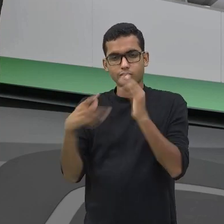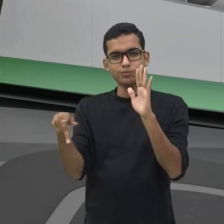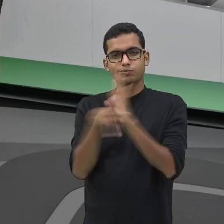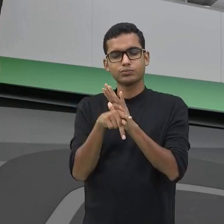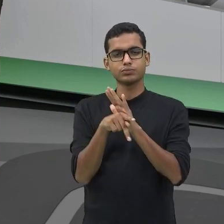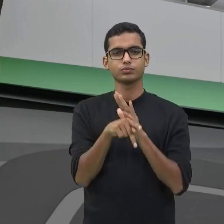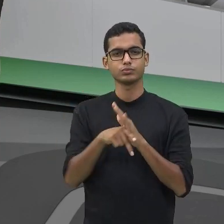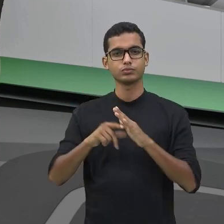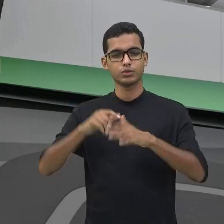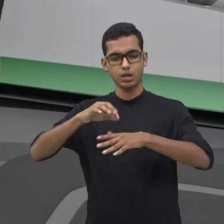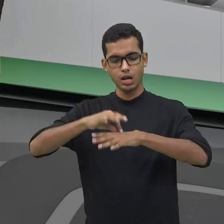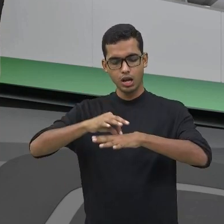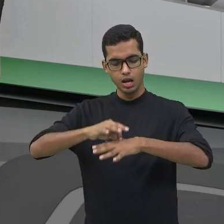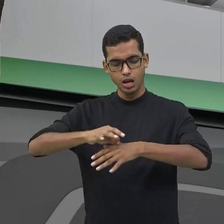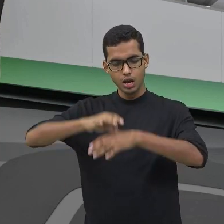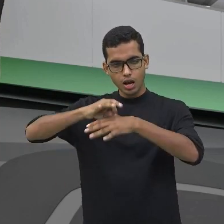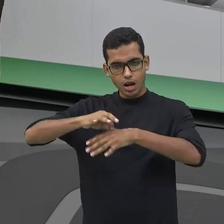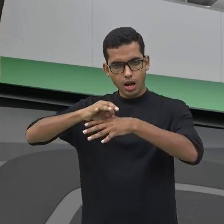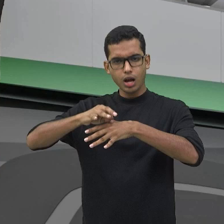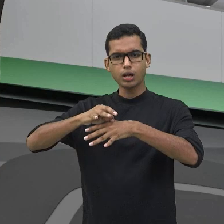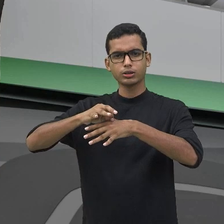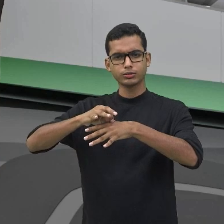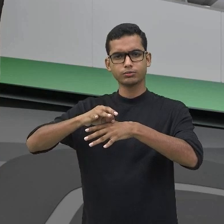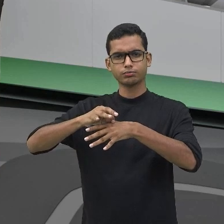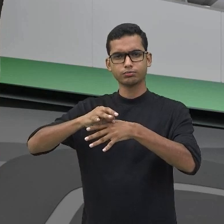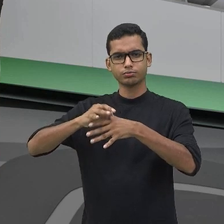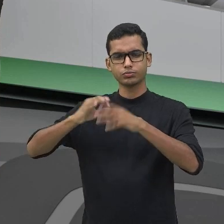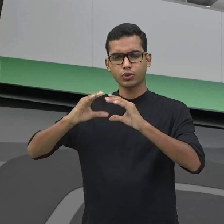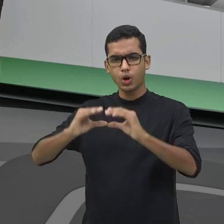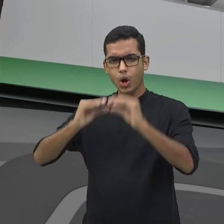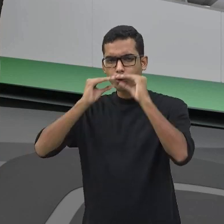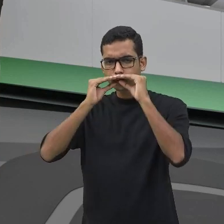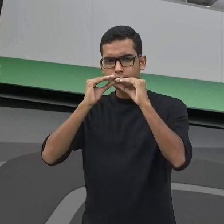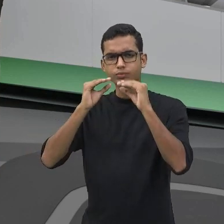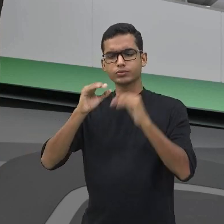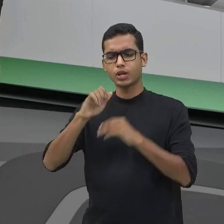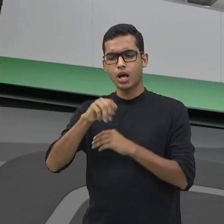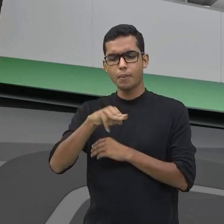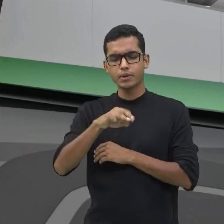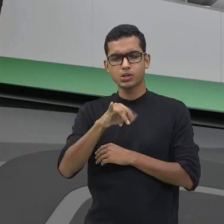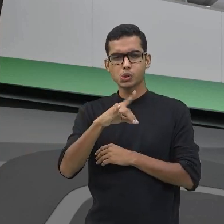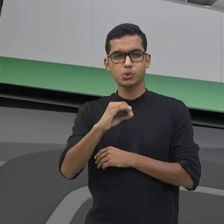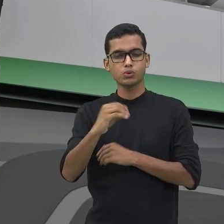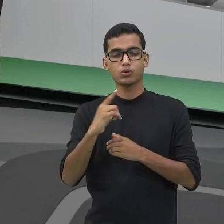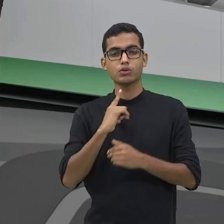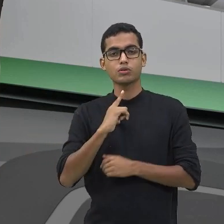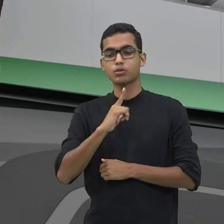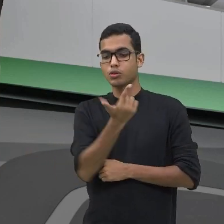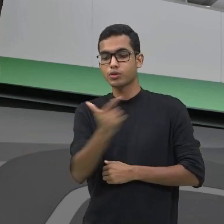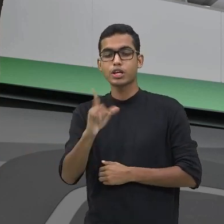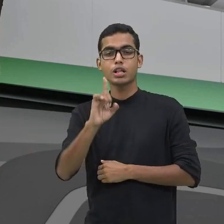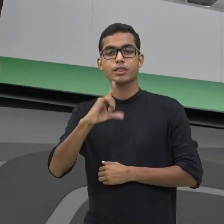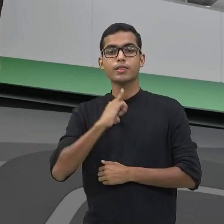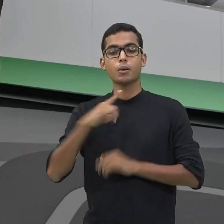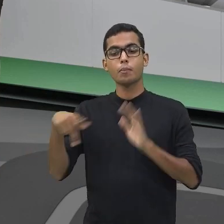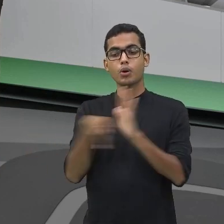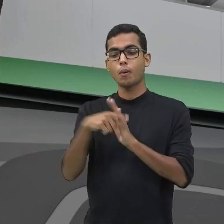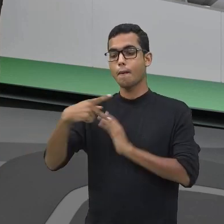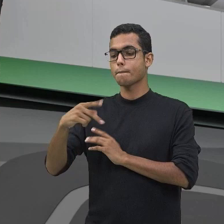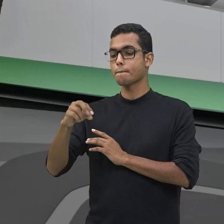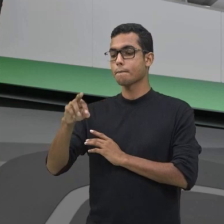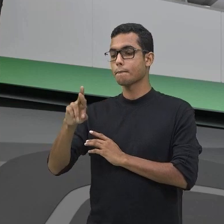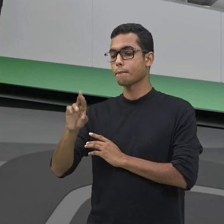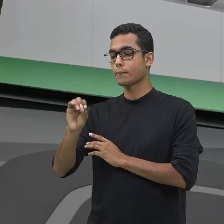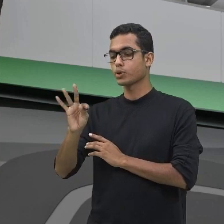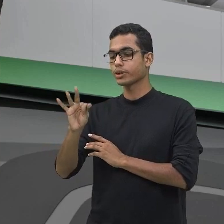de hambúrguer, ela não tem amido. Ela é proteína. A proteína começa a ser digerida